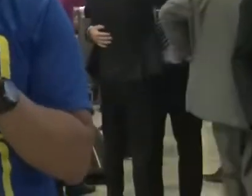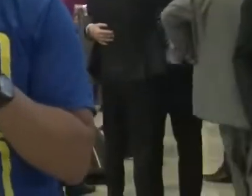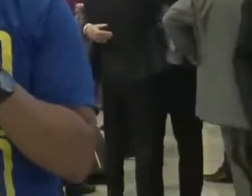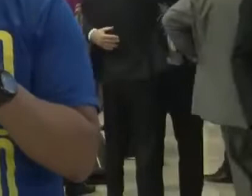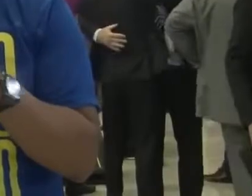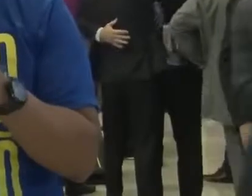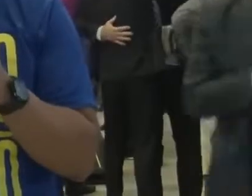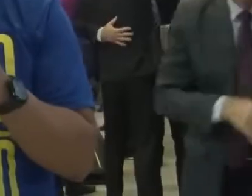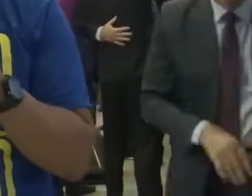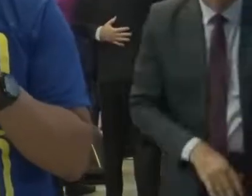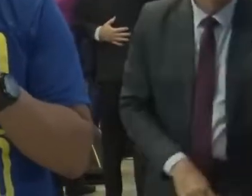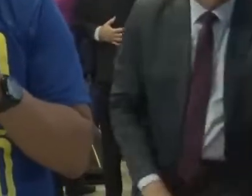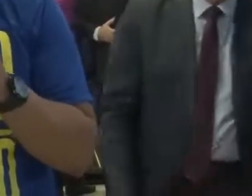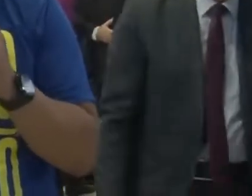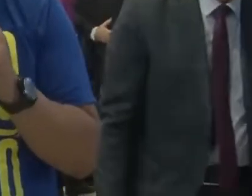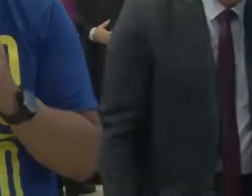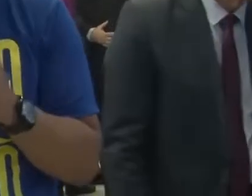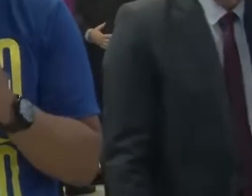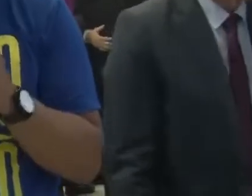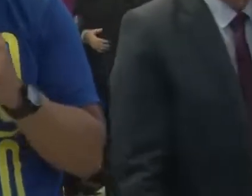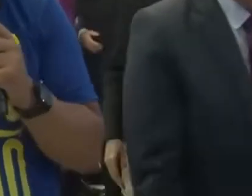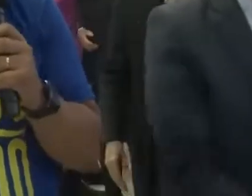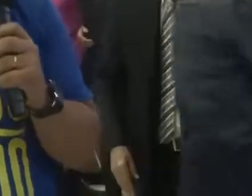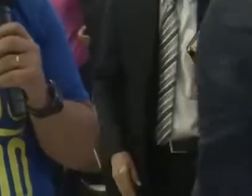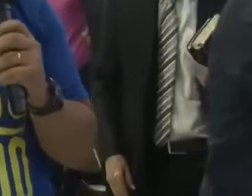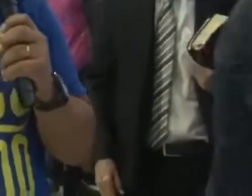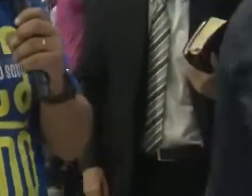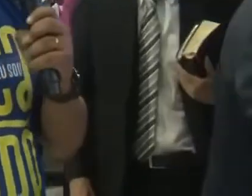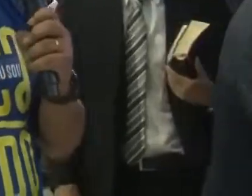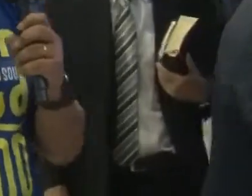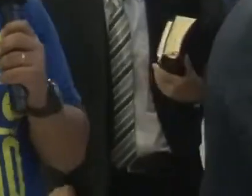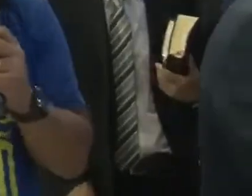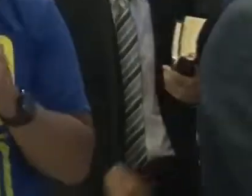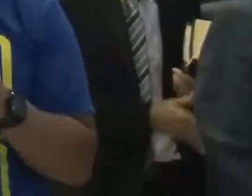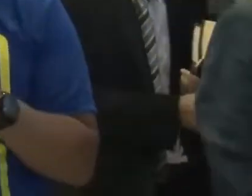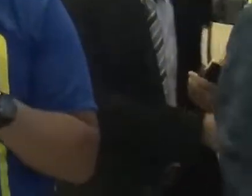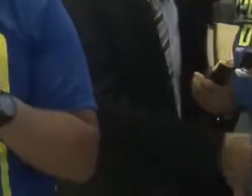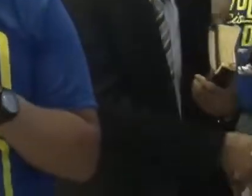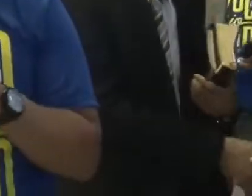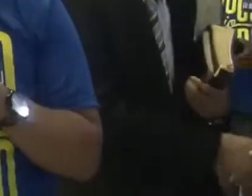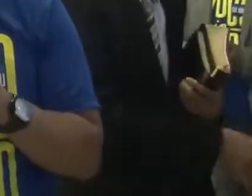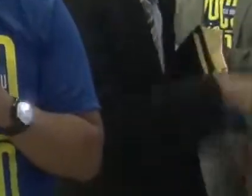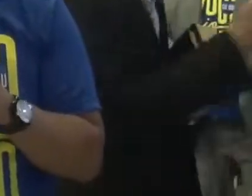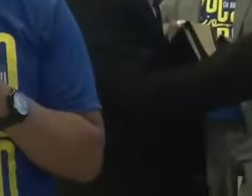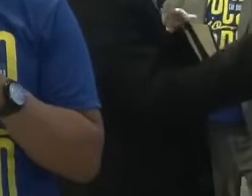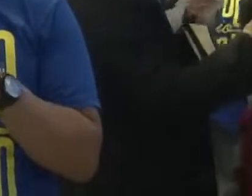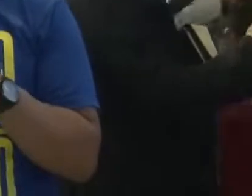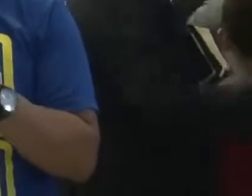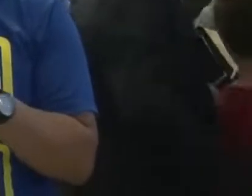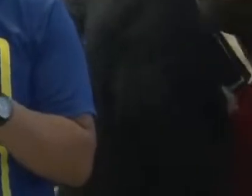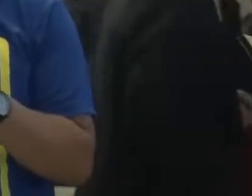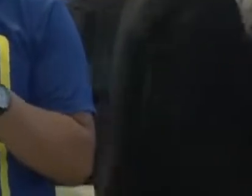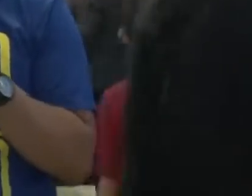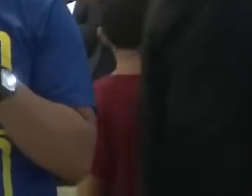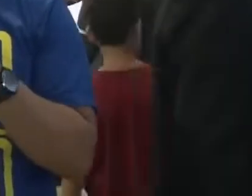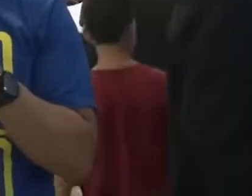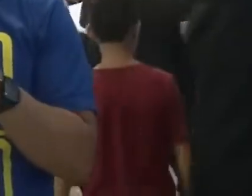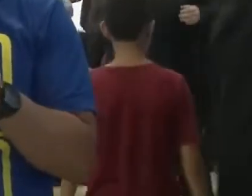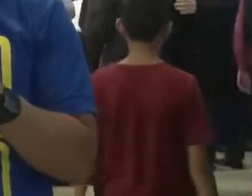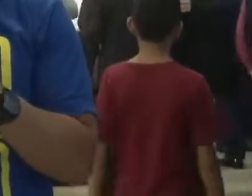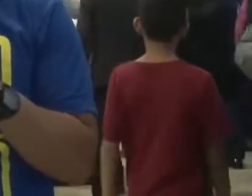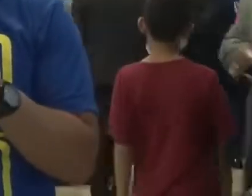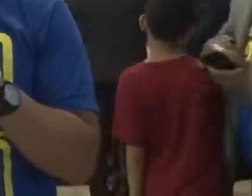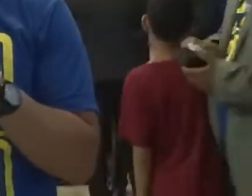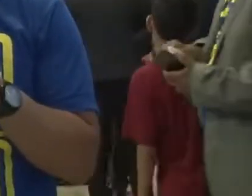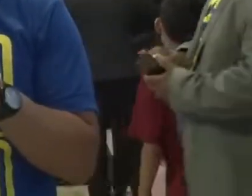não sei se os irmãos ouviram, mas foram mais de 600 almas aceitaram a Jesus. Mais de 600 almas se renderam aos pés de Cristo em